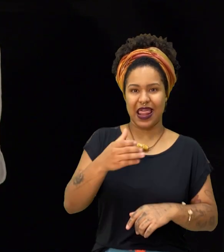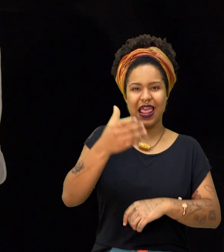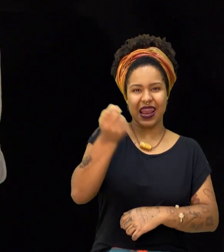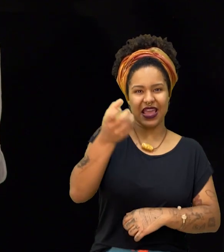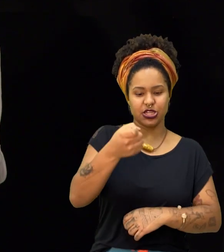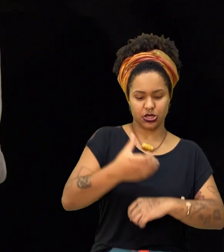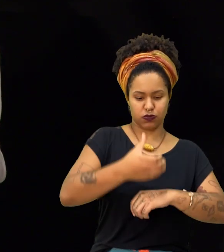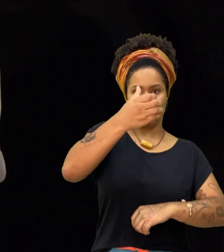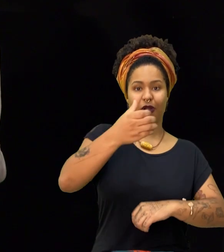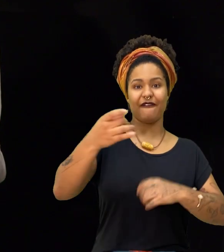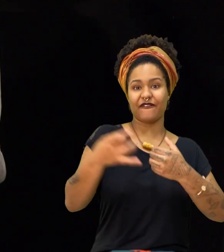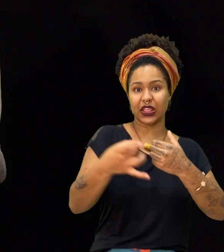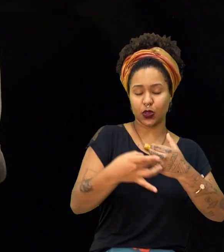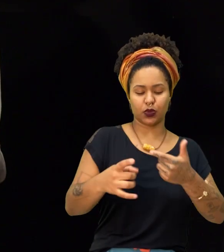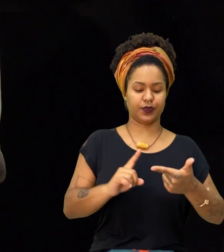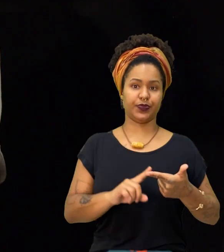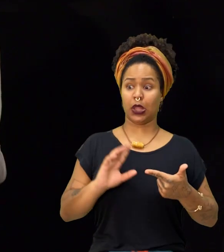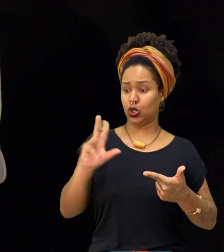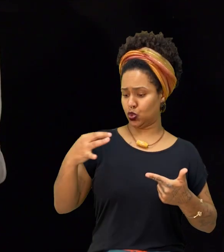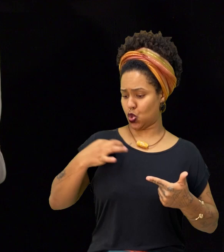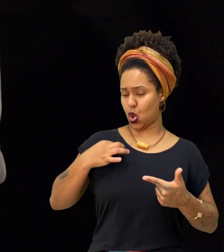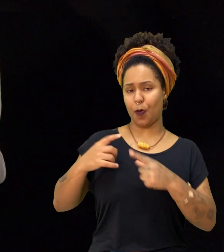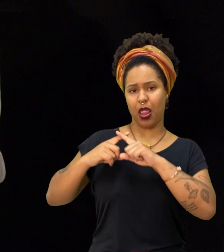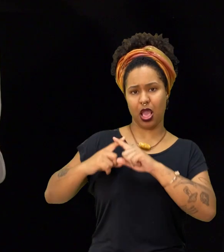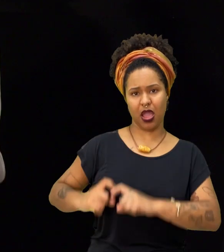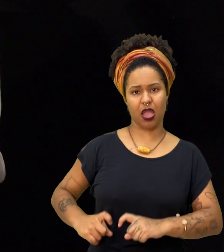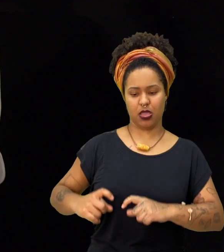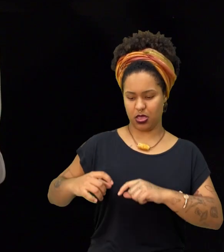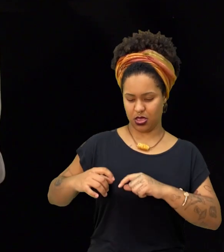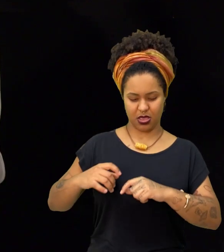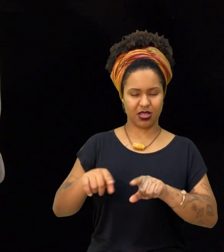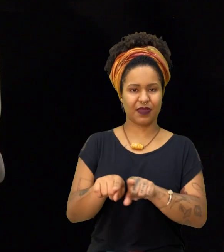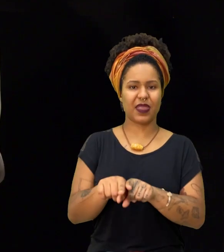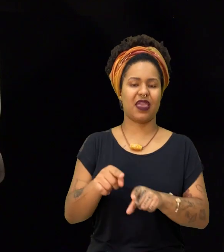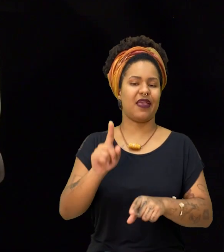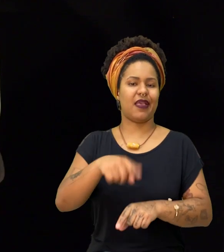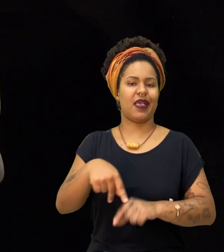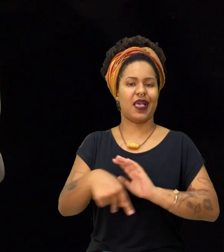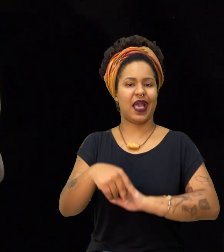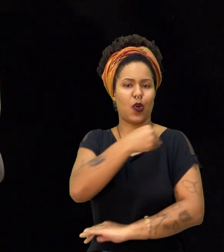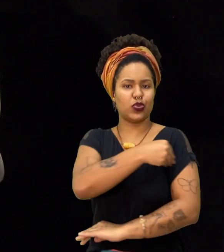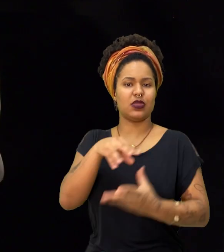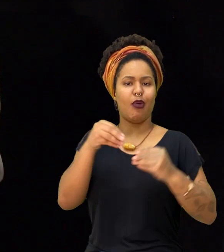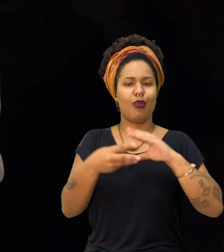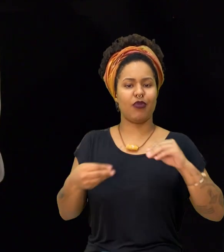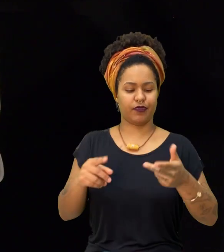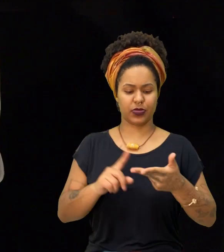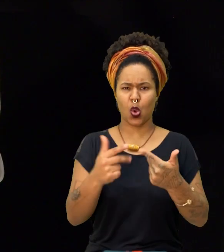né? Tudo era roupa de lã, de algodão, de não sei o quê, muita coisa de papel. A gente ia na feira e